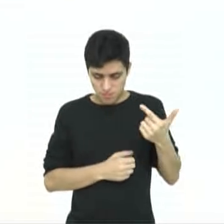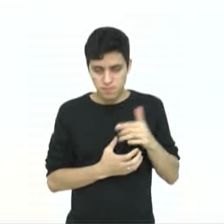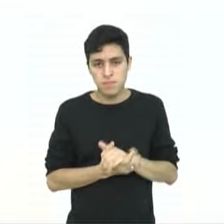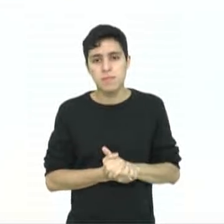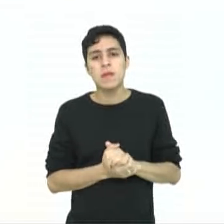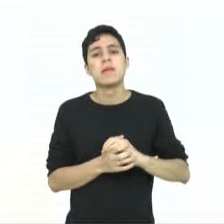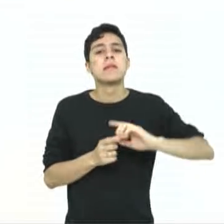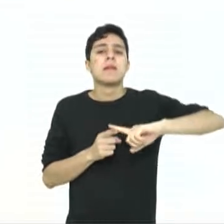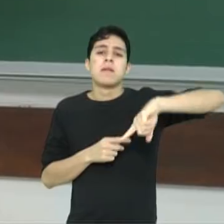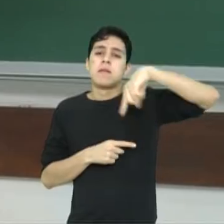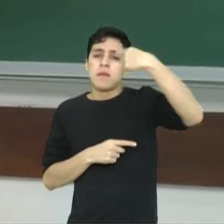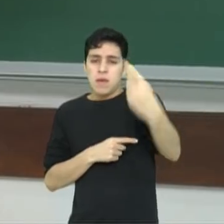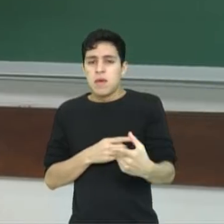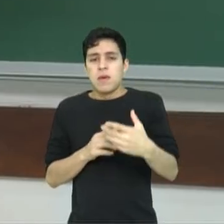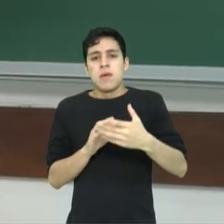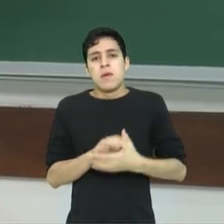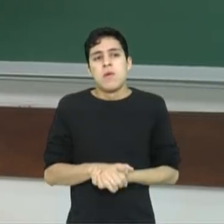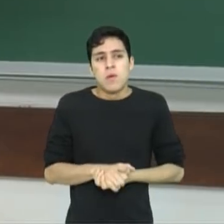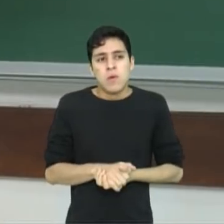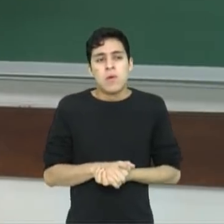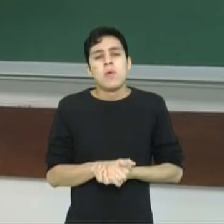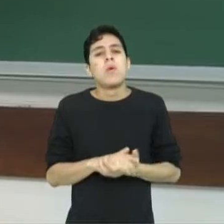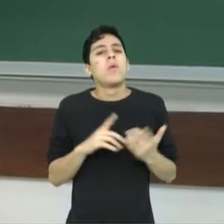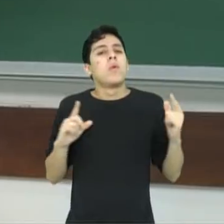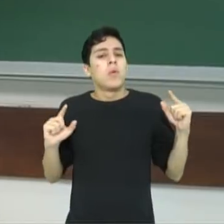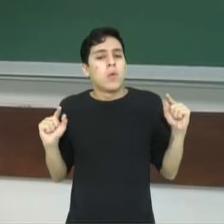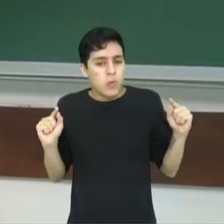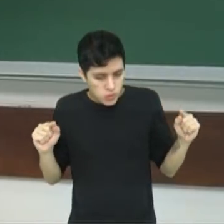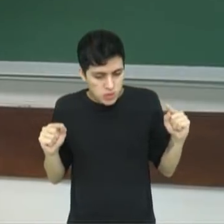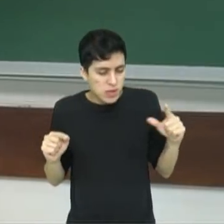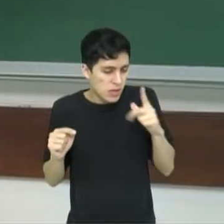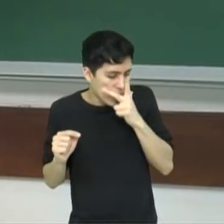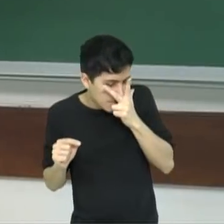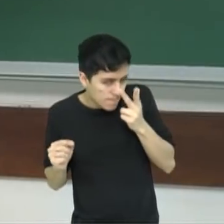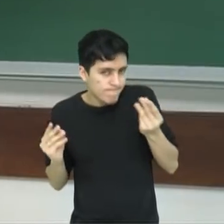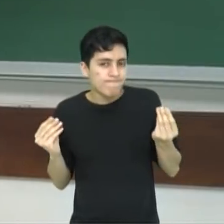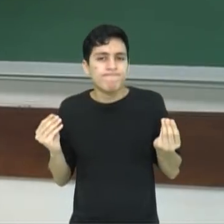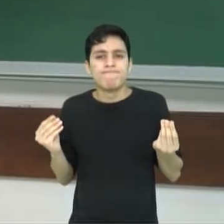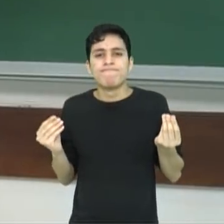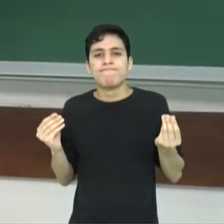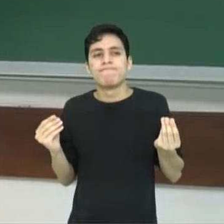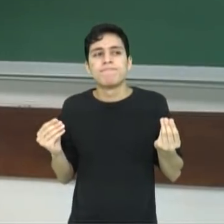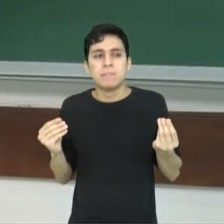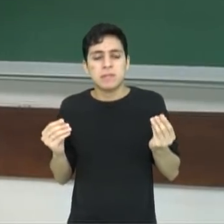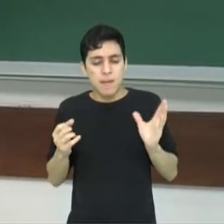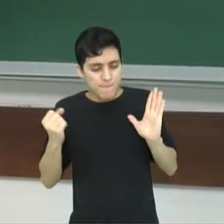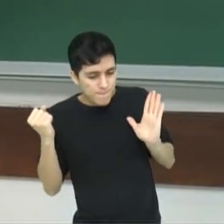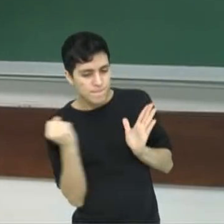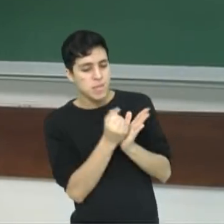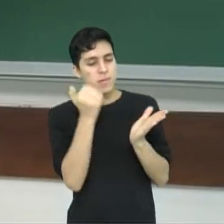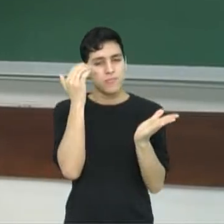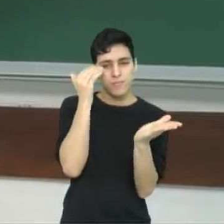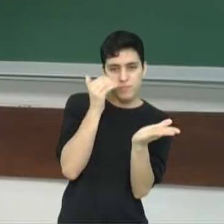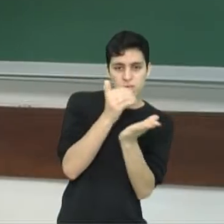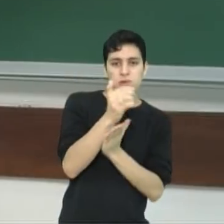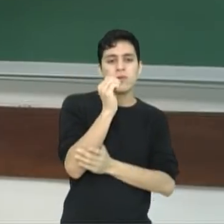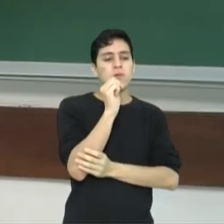1398, é isso? Acertei? Mais ou menos, né? Então, esse seria o ano deles, eles estão no